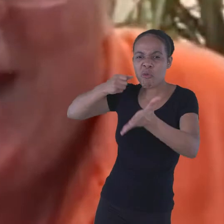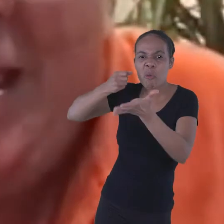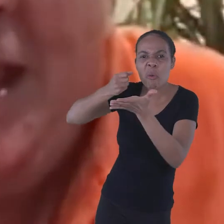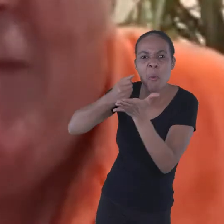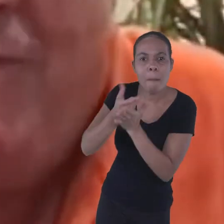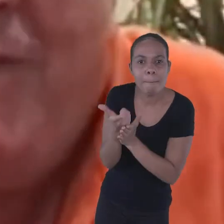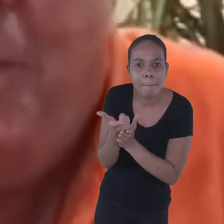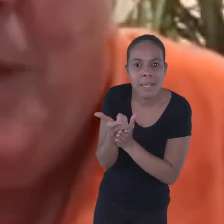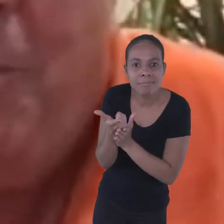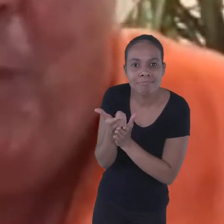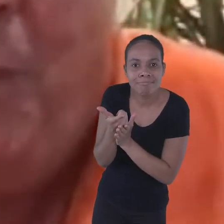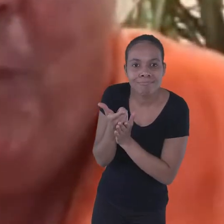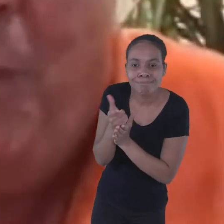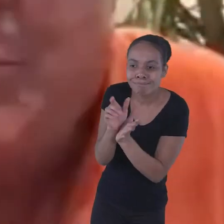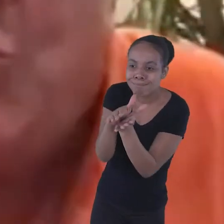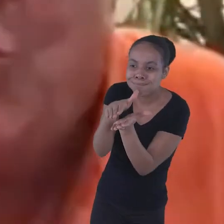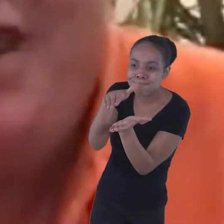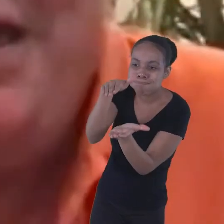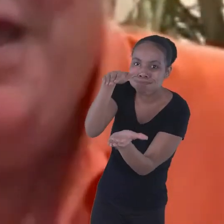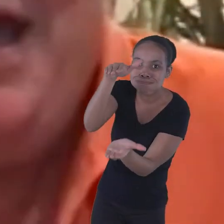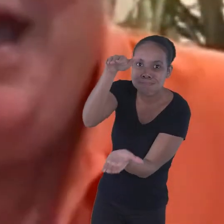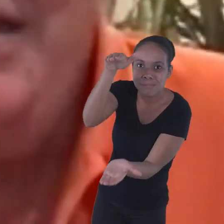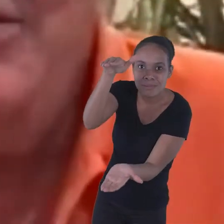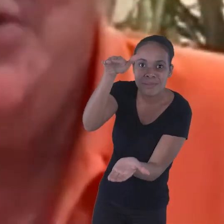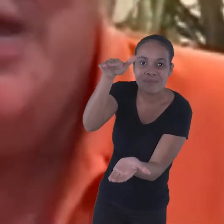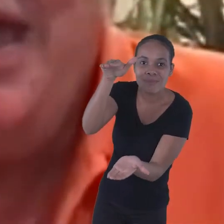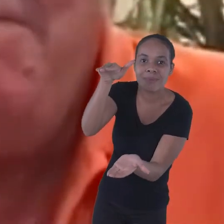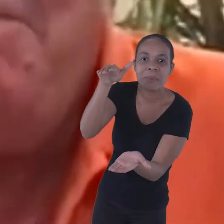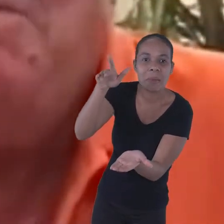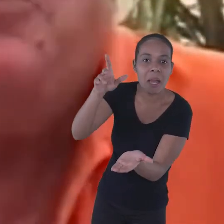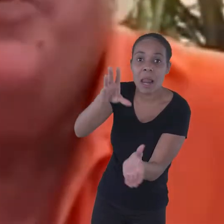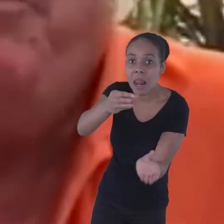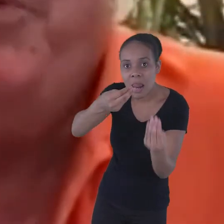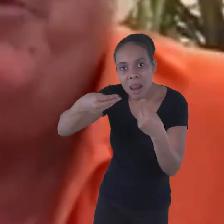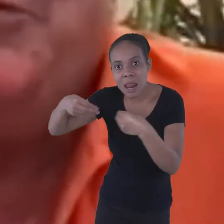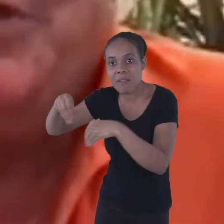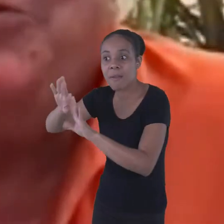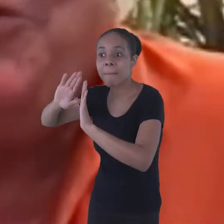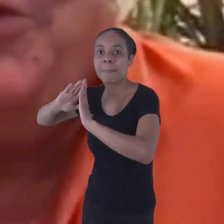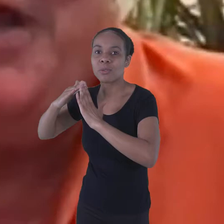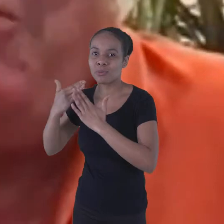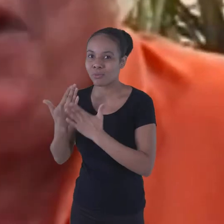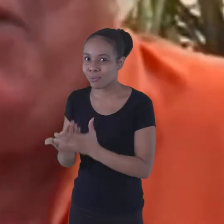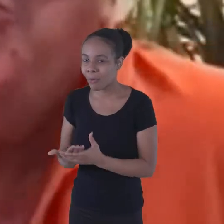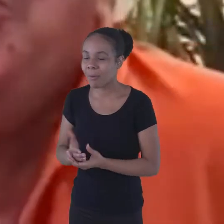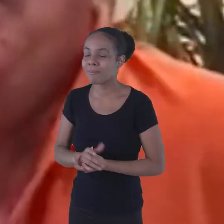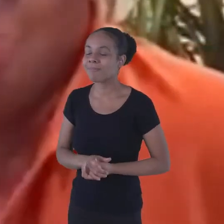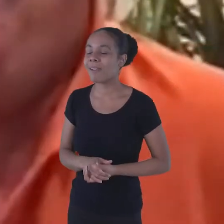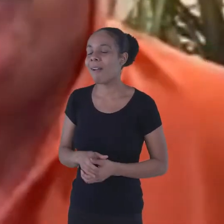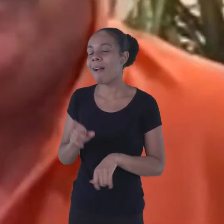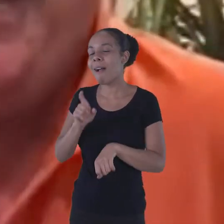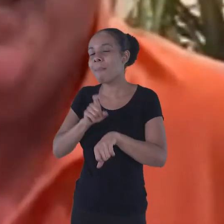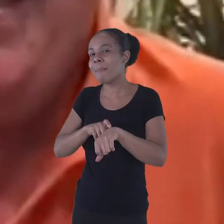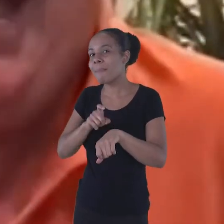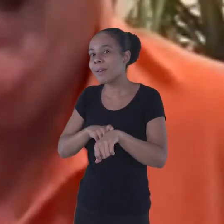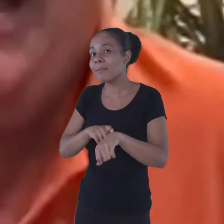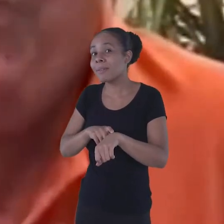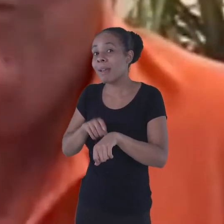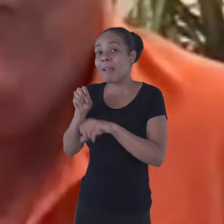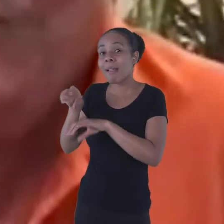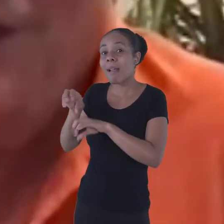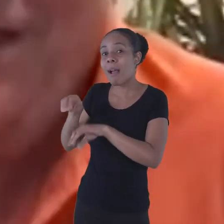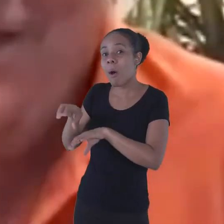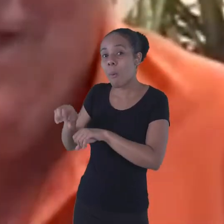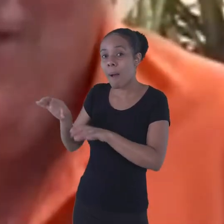da malinha e levei, porque, pô, para a escola. Aí eu cheguei, quando a professora entrou, quando acabou a aula, eu cheguei para ela e falei assim: